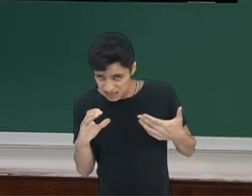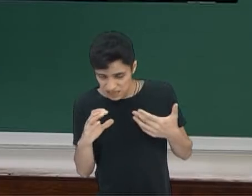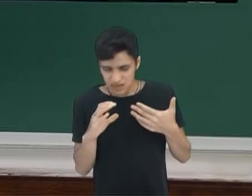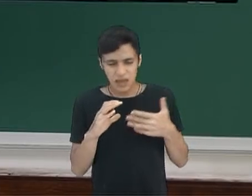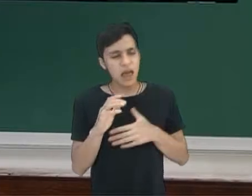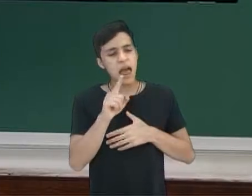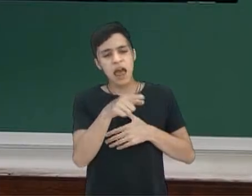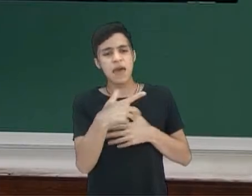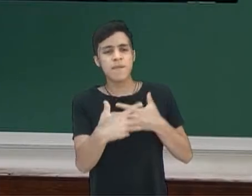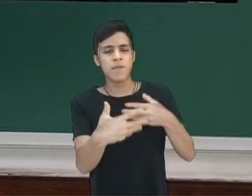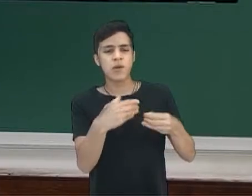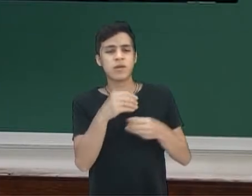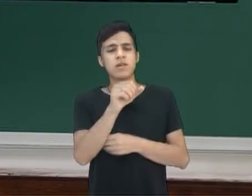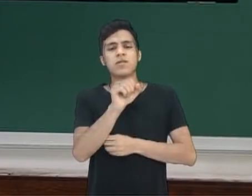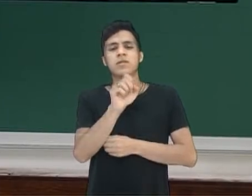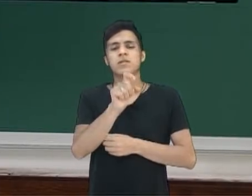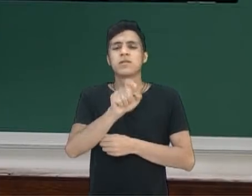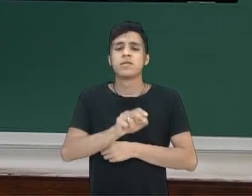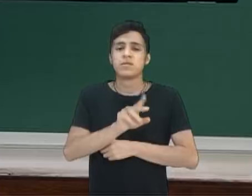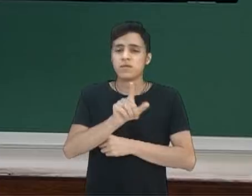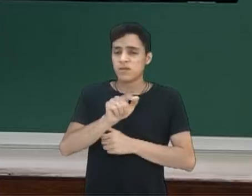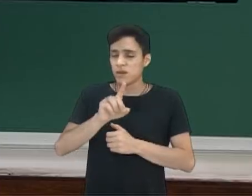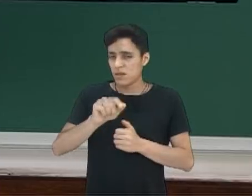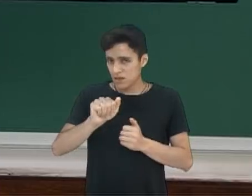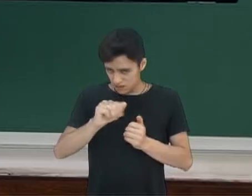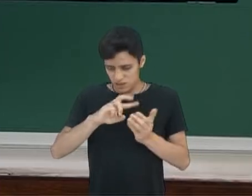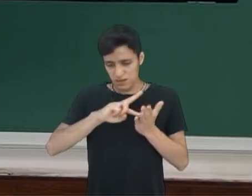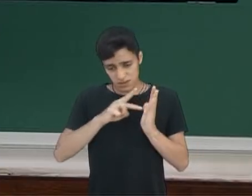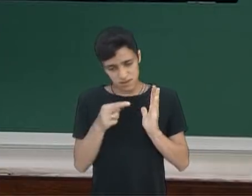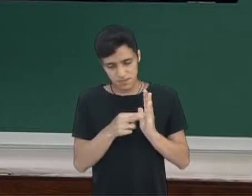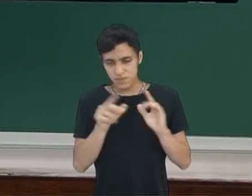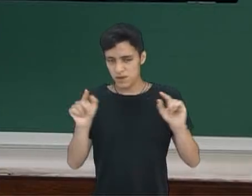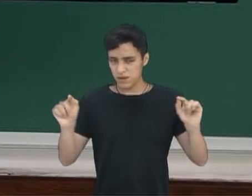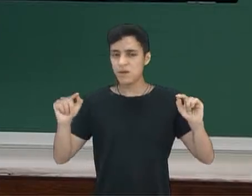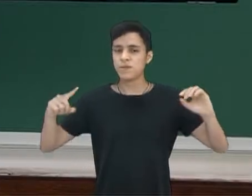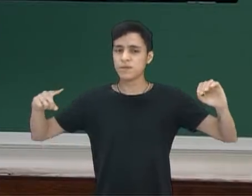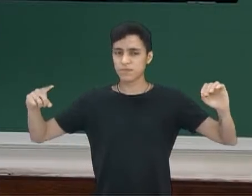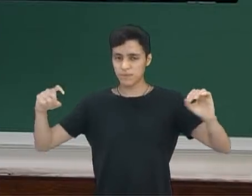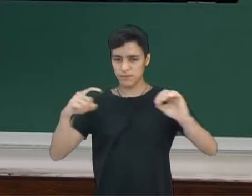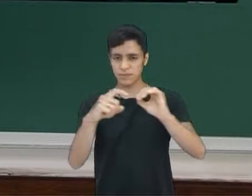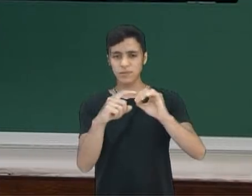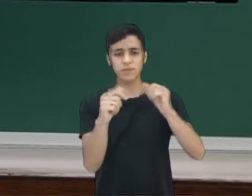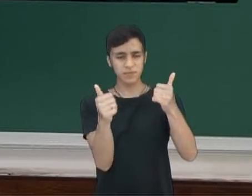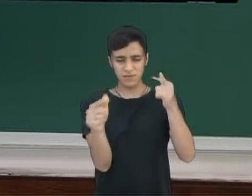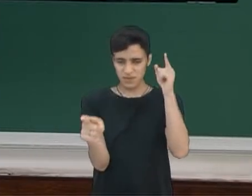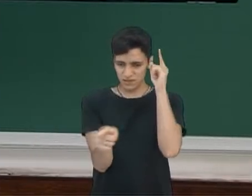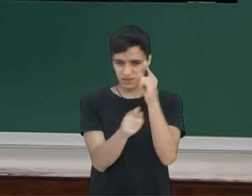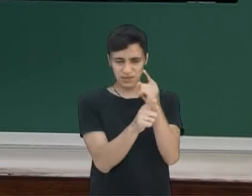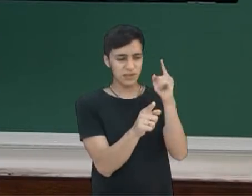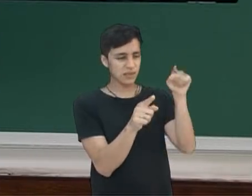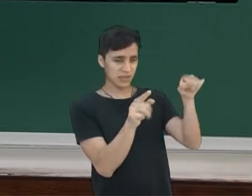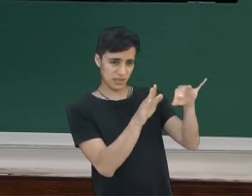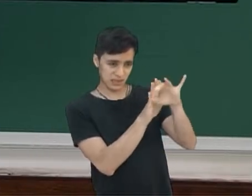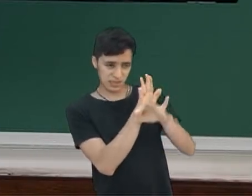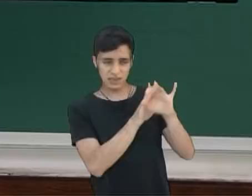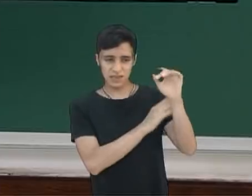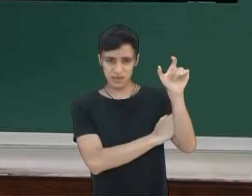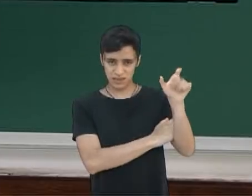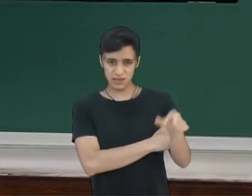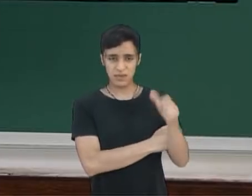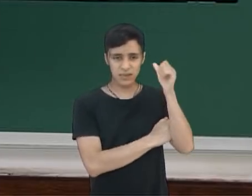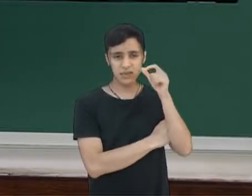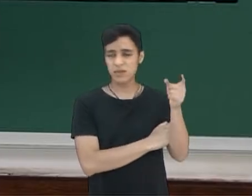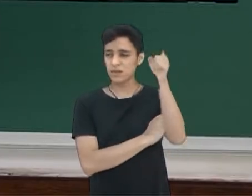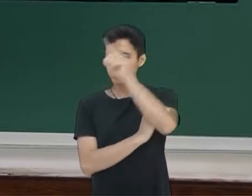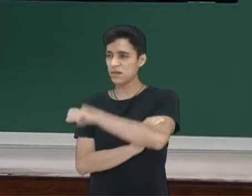como sexuada é a união, o encontro de gametas, de células reprodutivas masculina